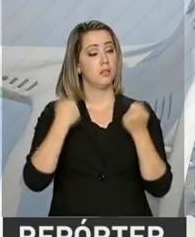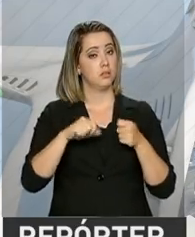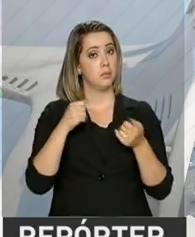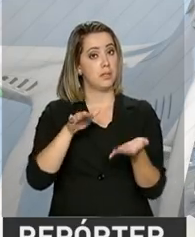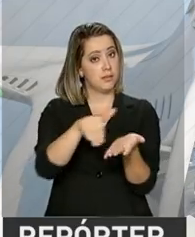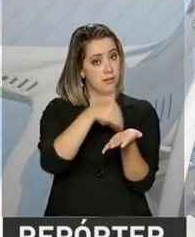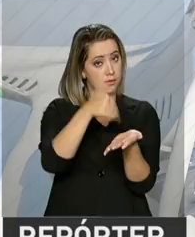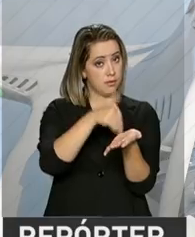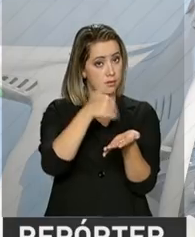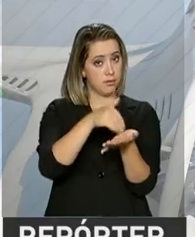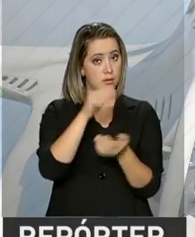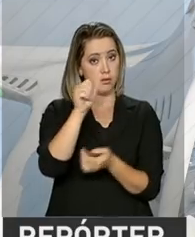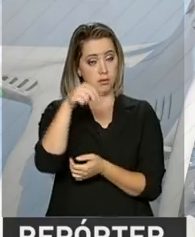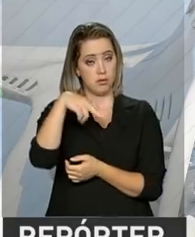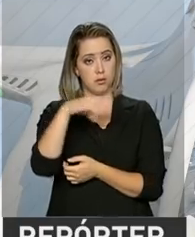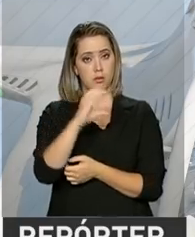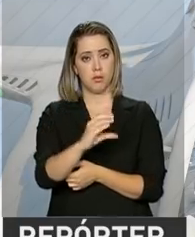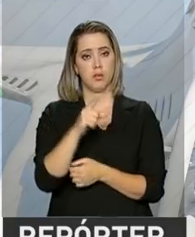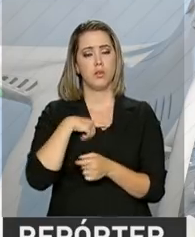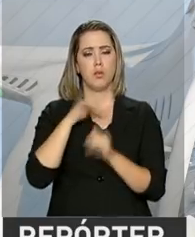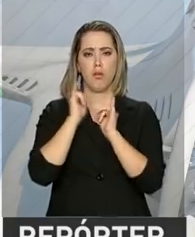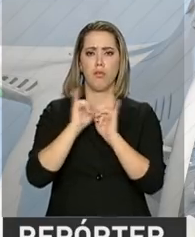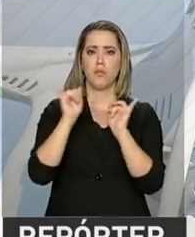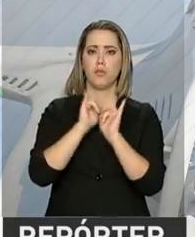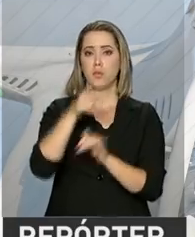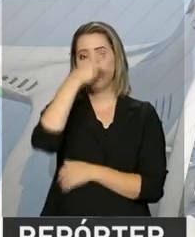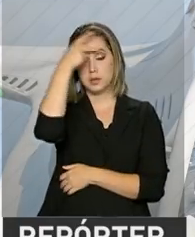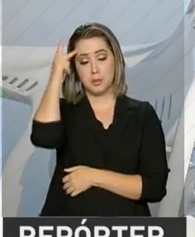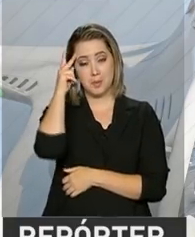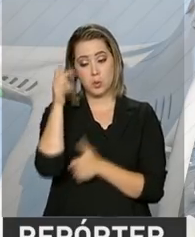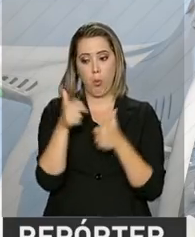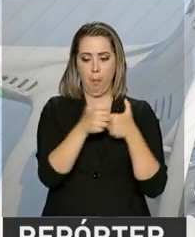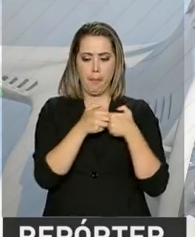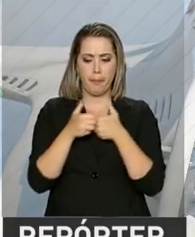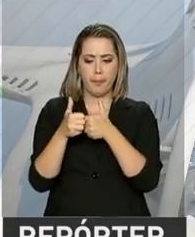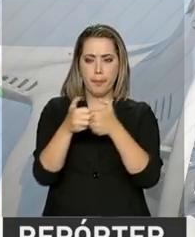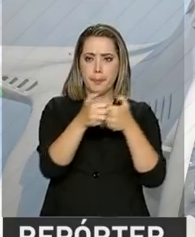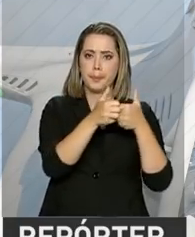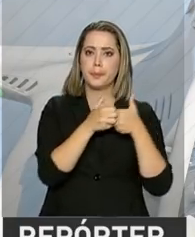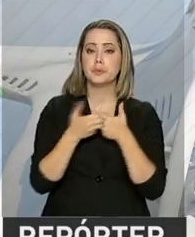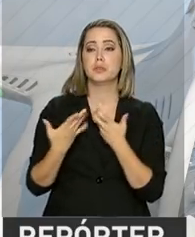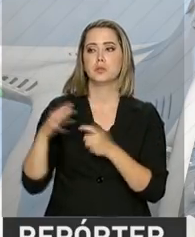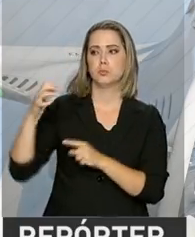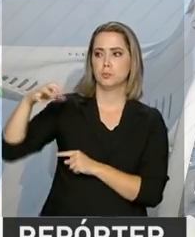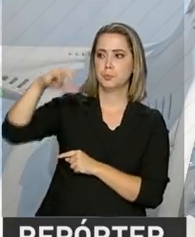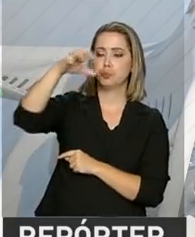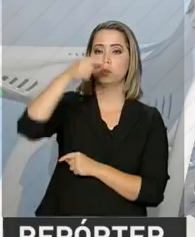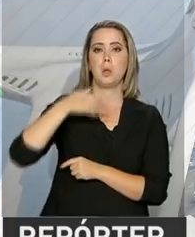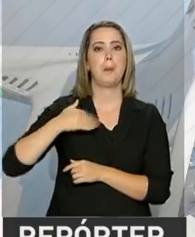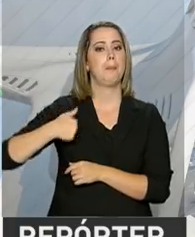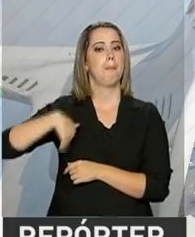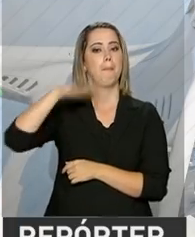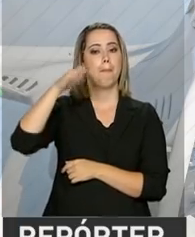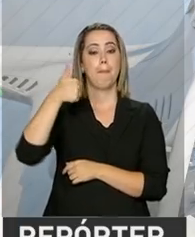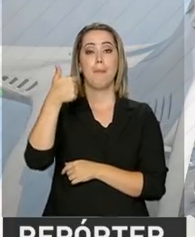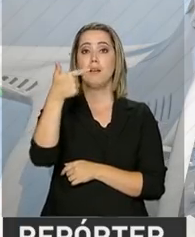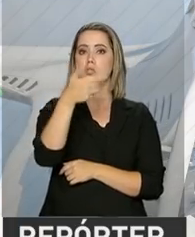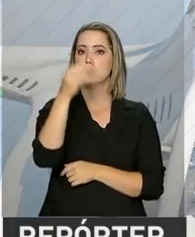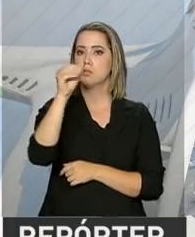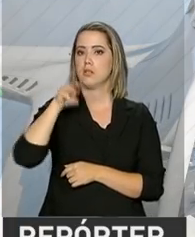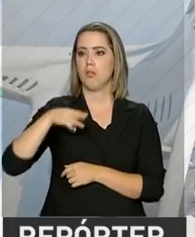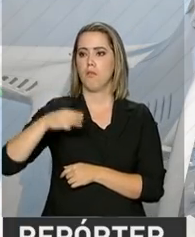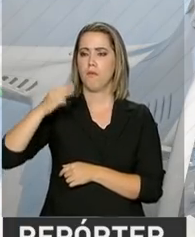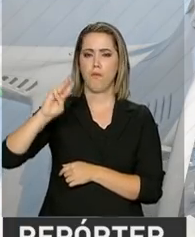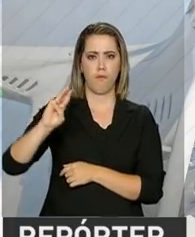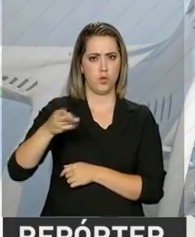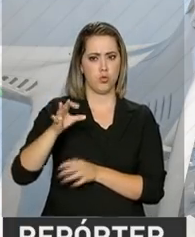ser cadastradas na anac e apresentar informações do operador do equipamento aquelas que voam acima de 120 metros de altitude